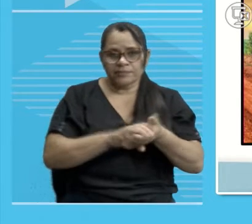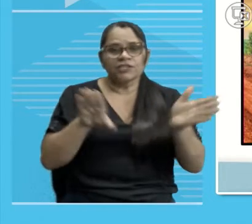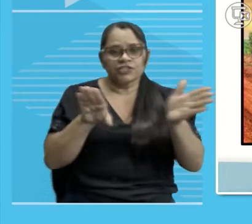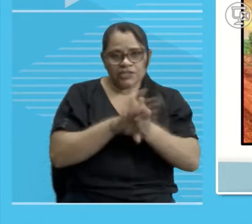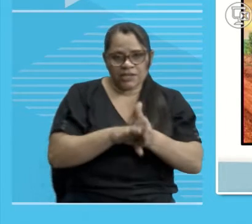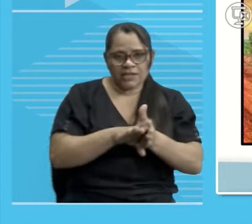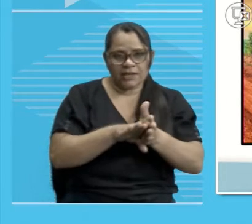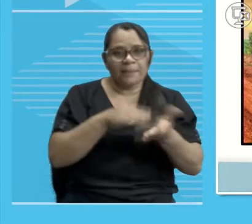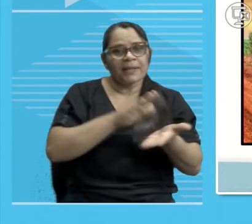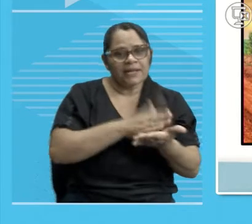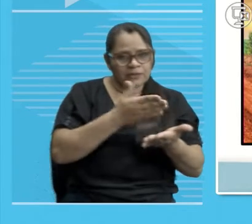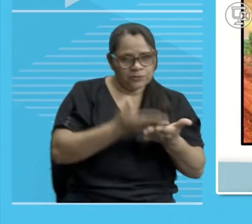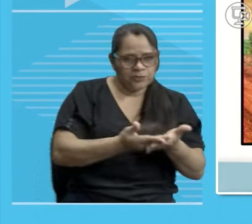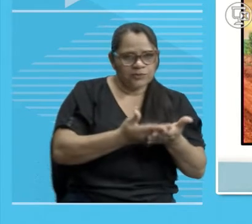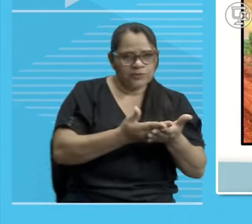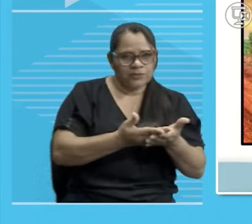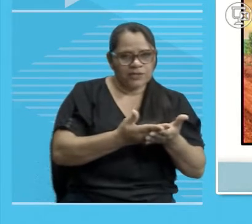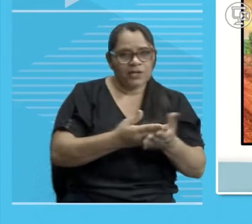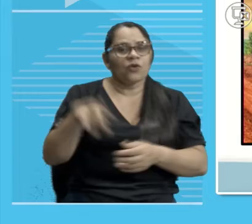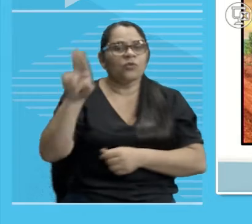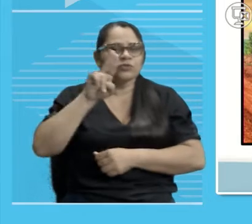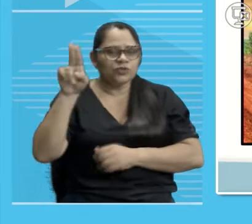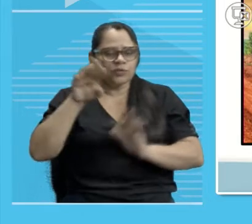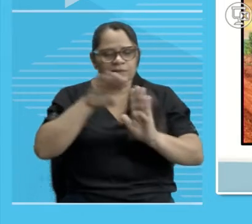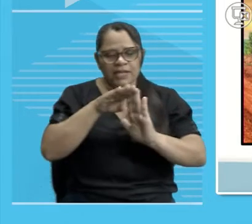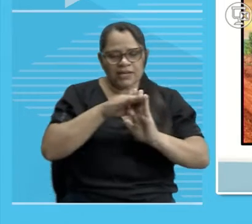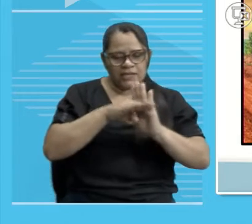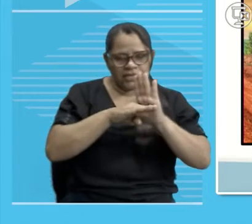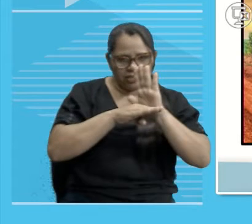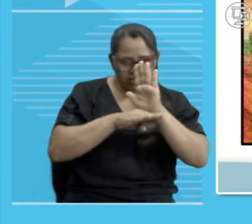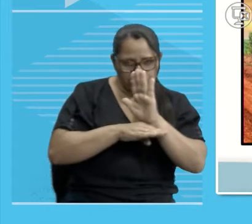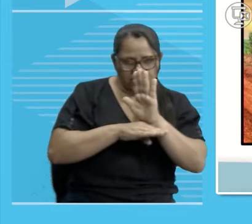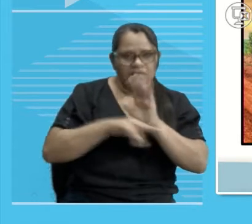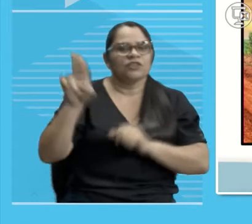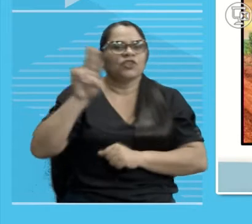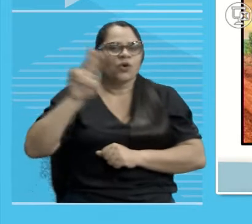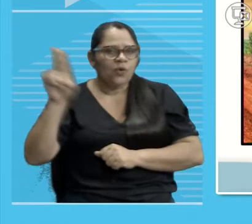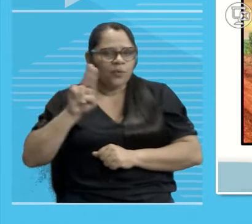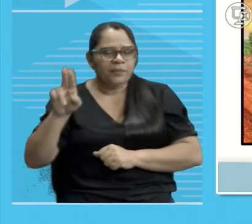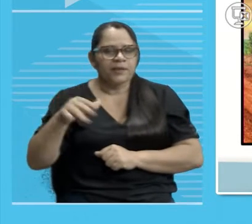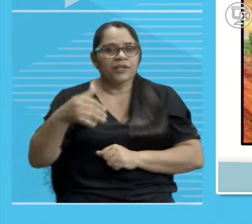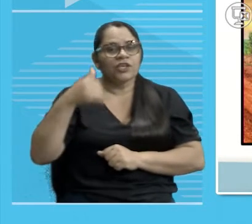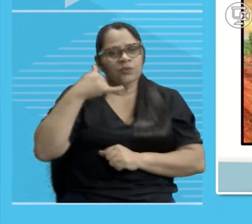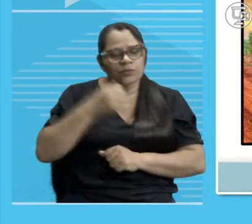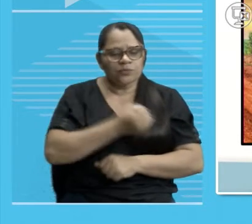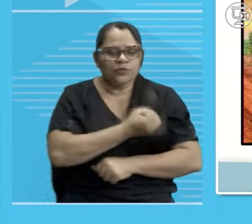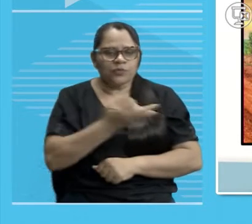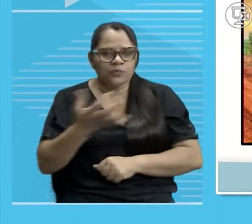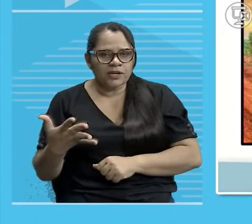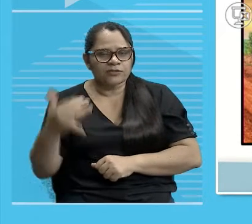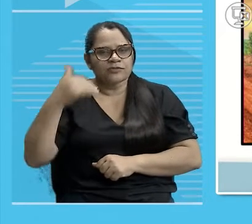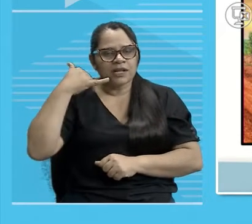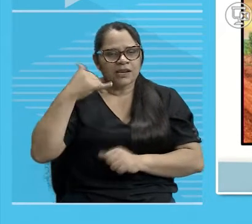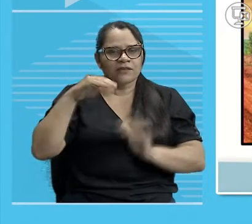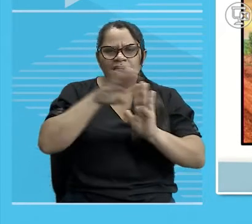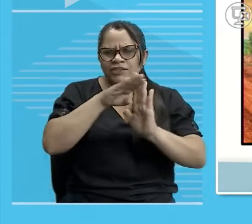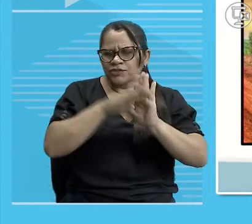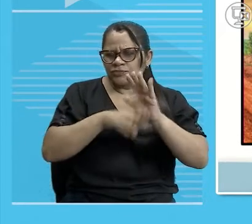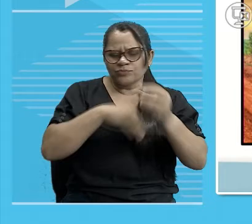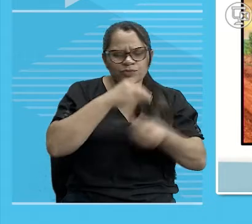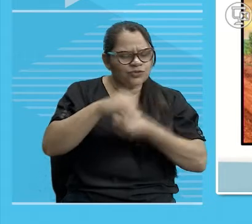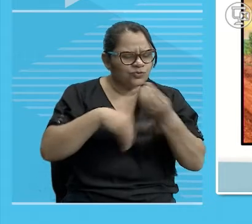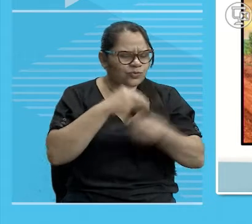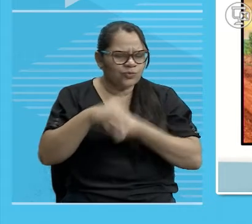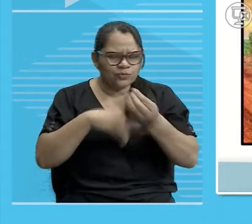com o nome de nome nome e número de telefone o nome tudo misturado não sabe quem é parente